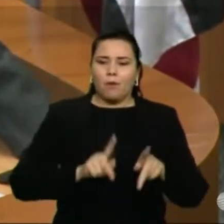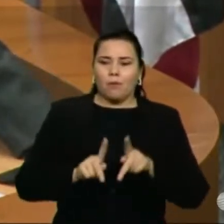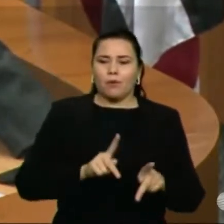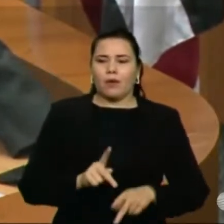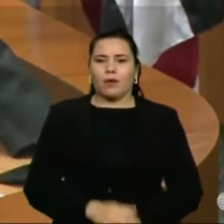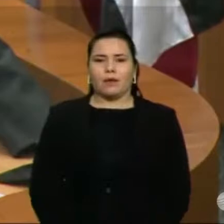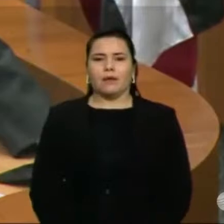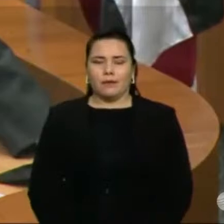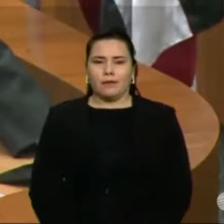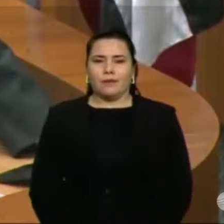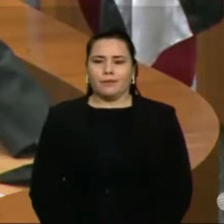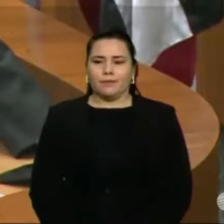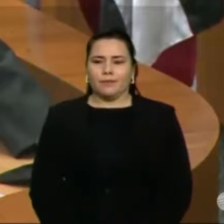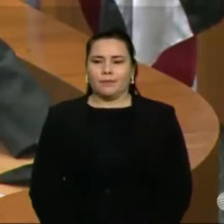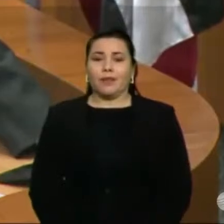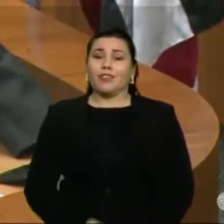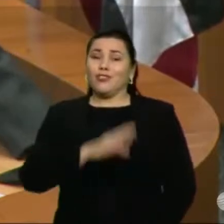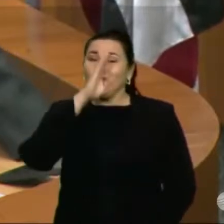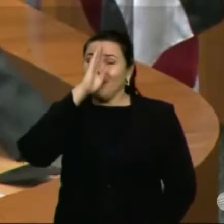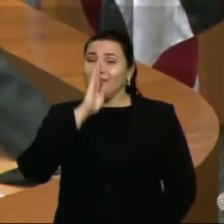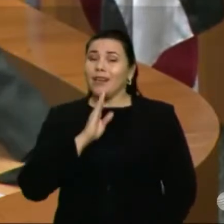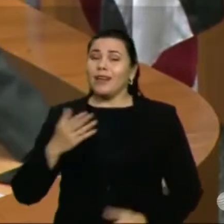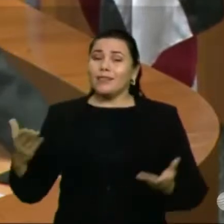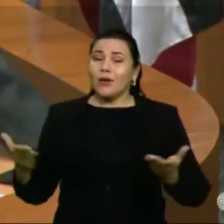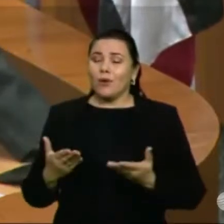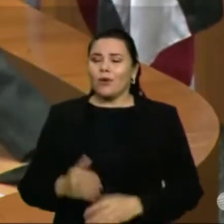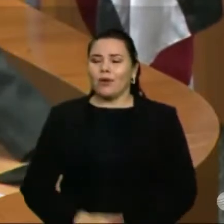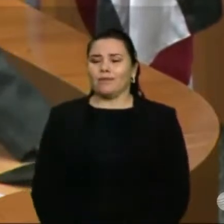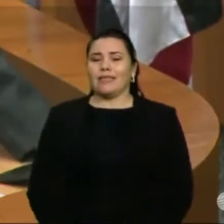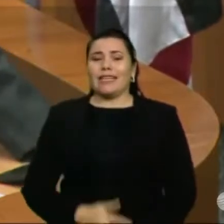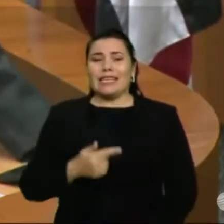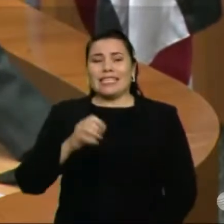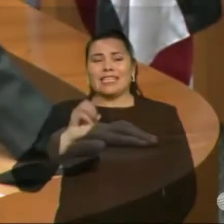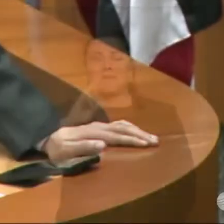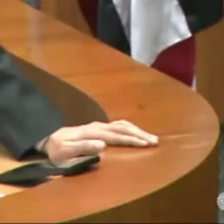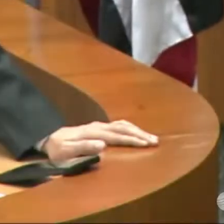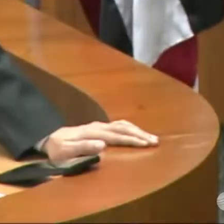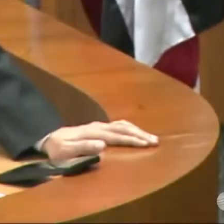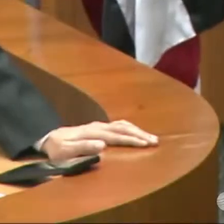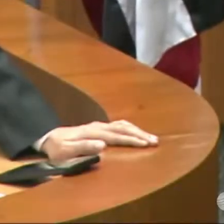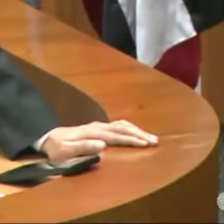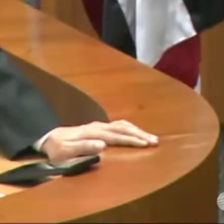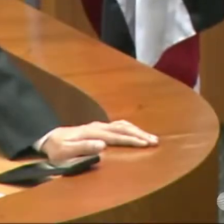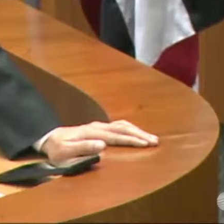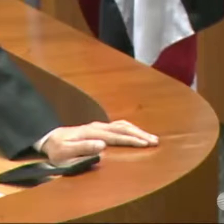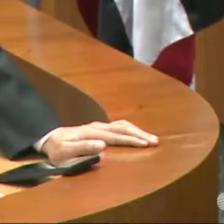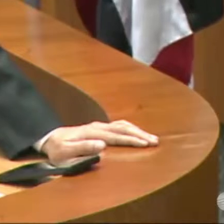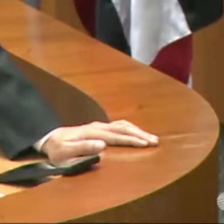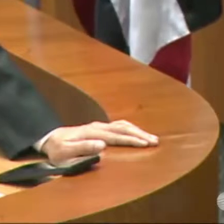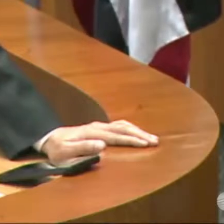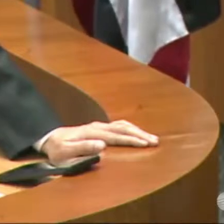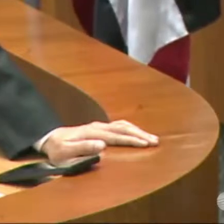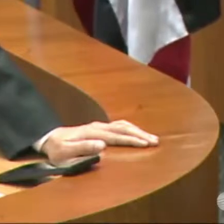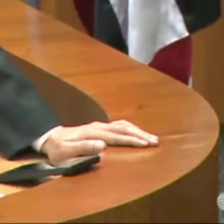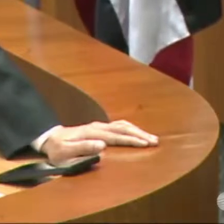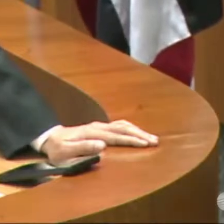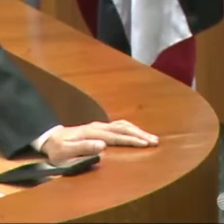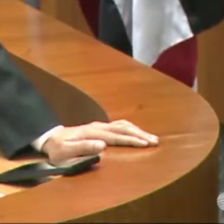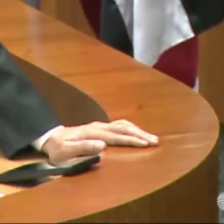estão agora gratuito. 70 milhões de brasileiros já foram beneficiados com a farmácia